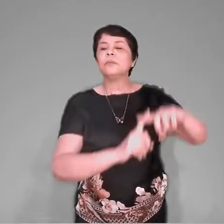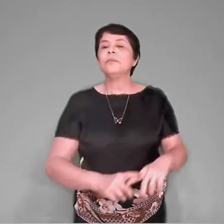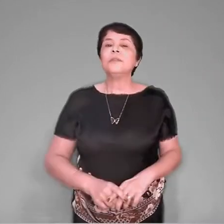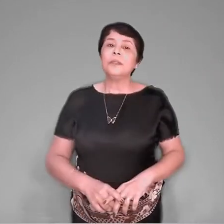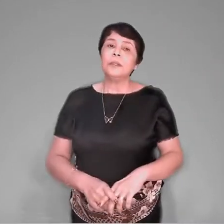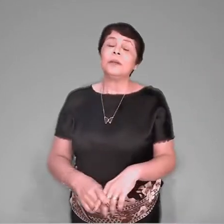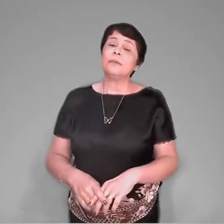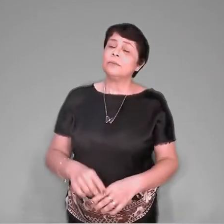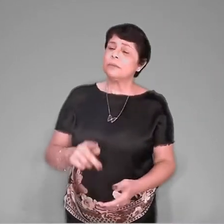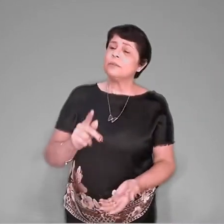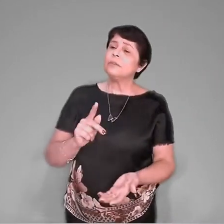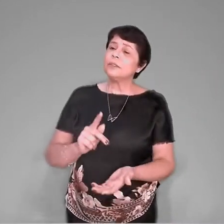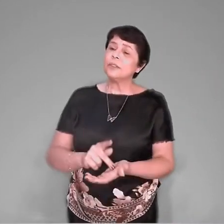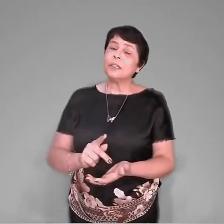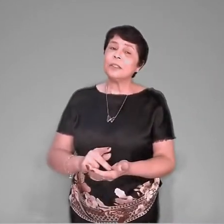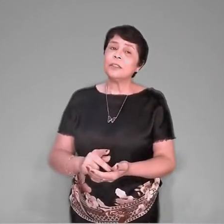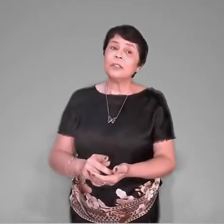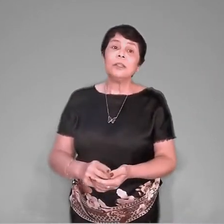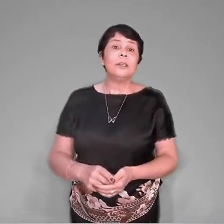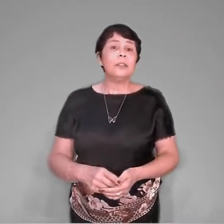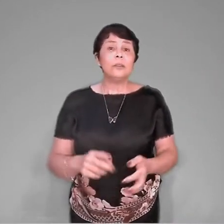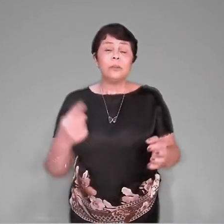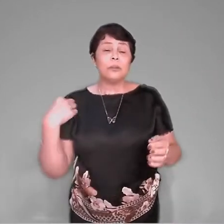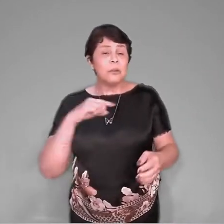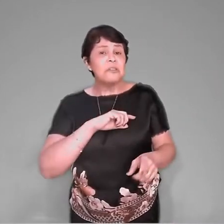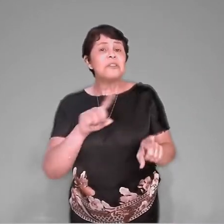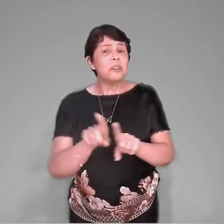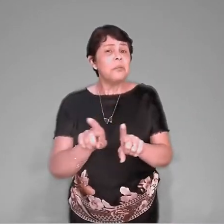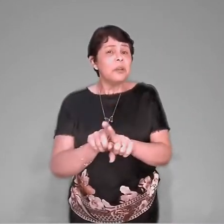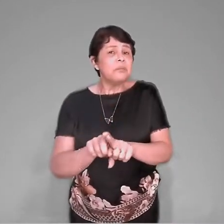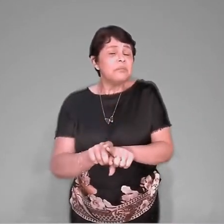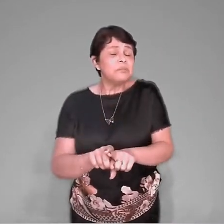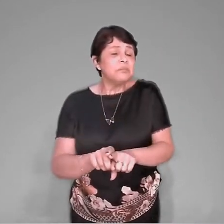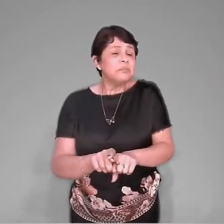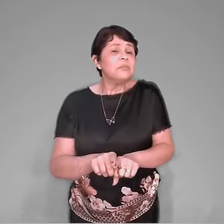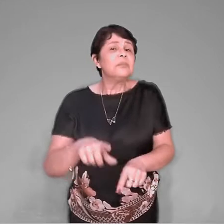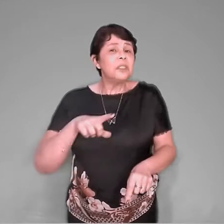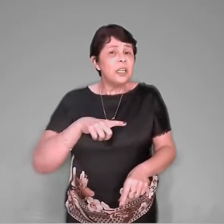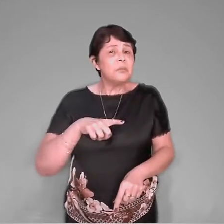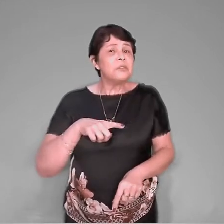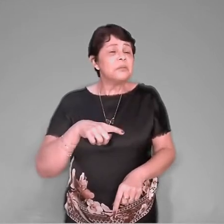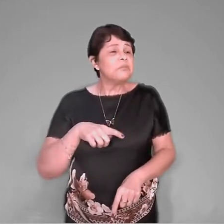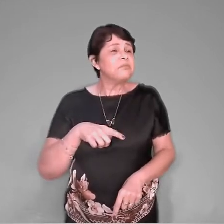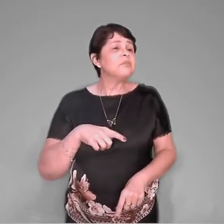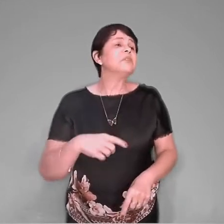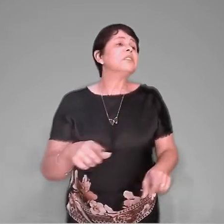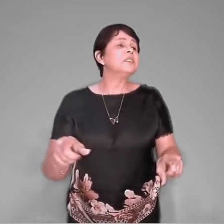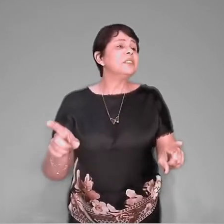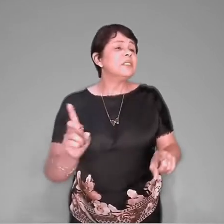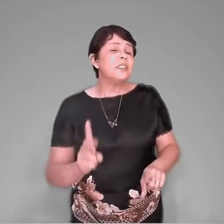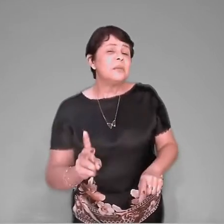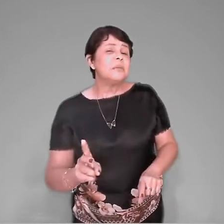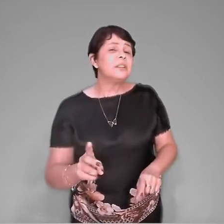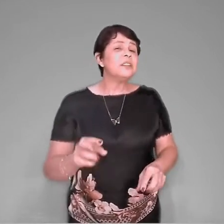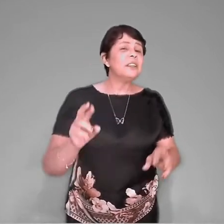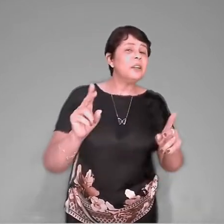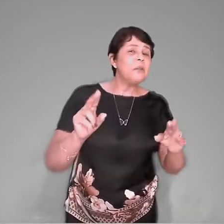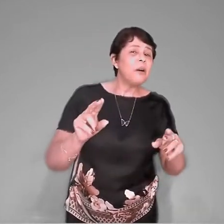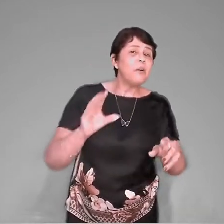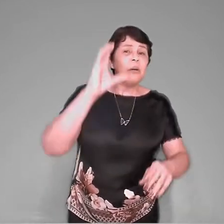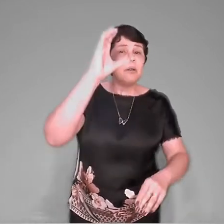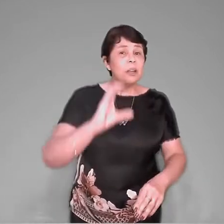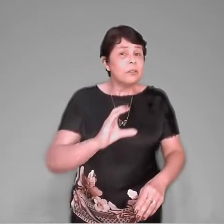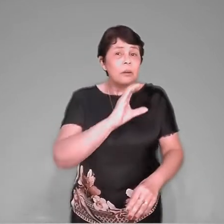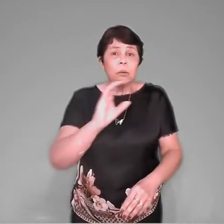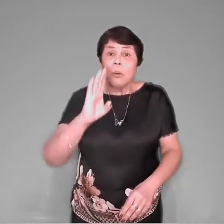Agora, na verdade, nós trazemos essa cultura católico-romana dentro da gente, não é? Tanto que a gente não acha, por exemplo, que